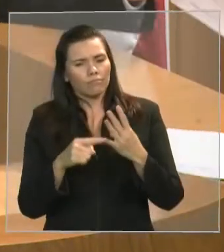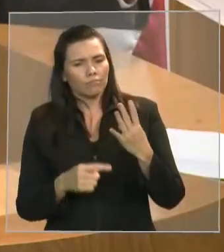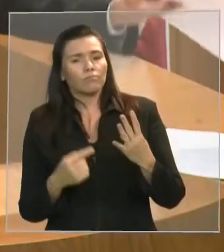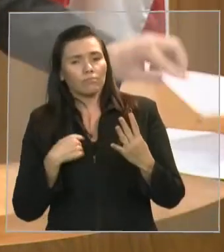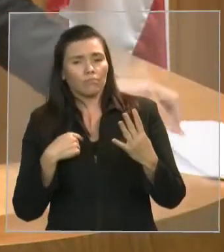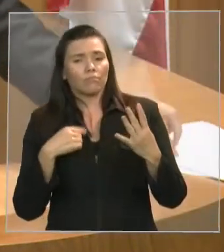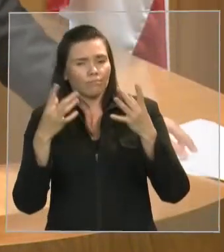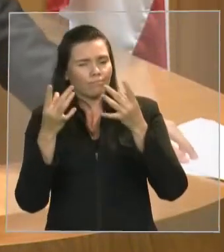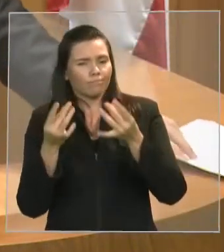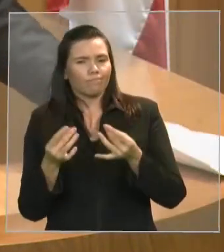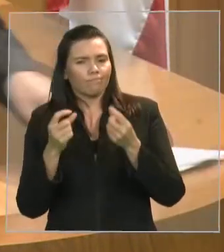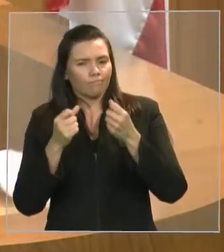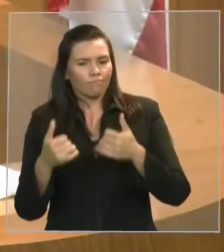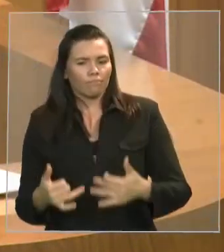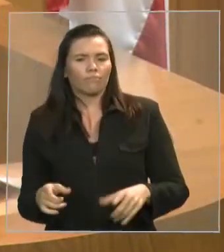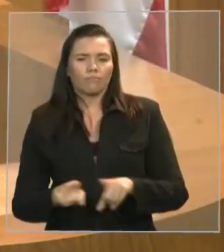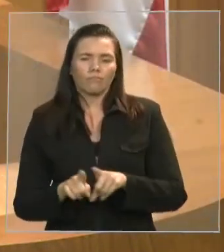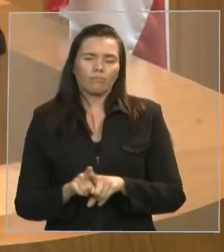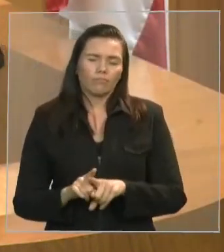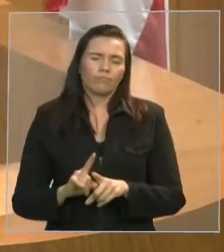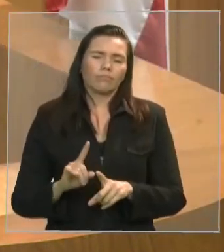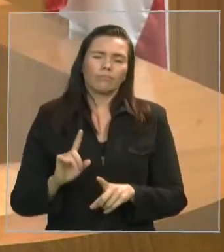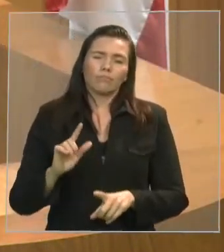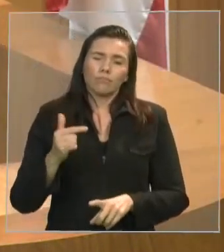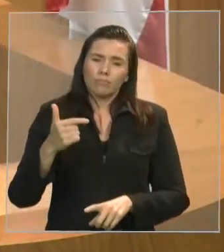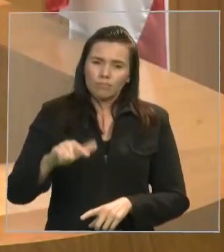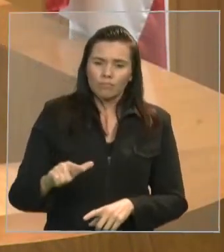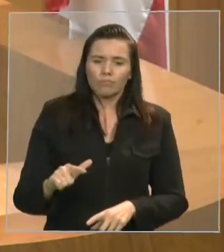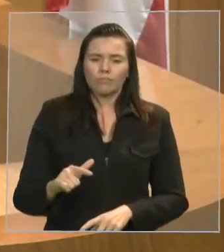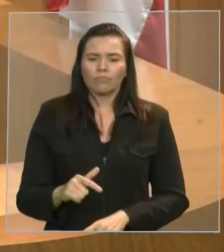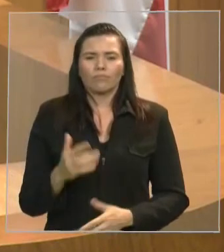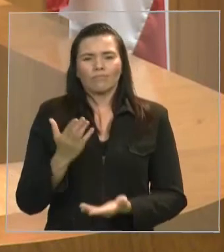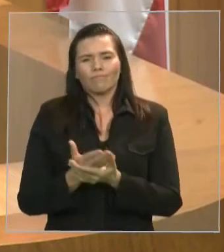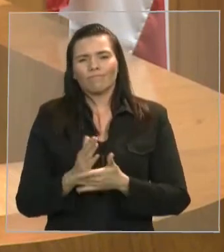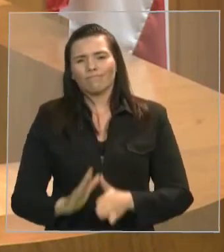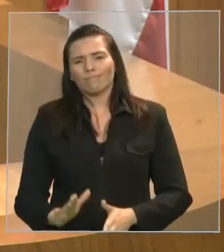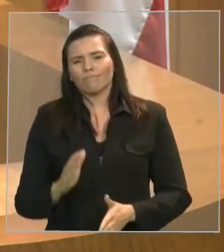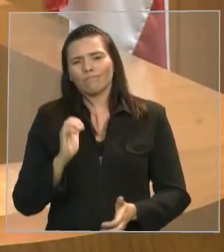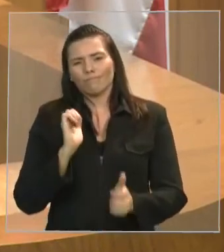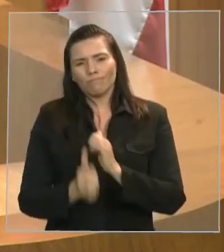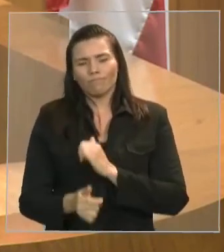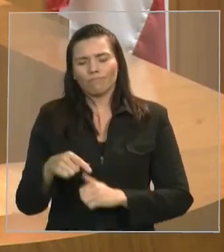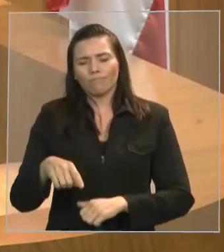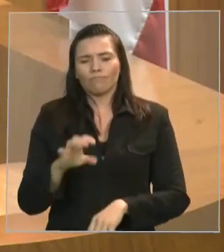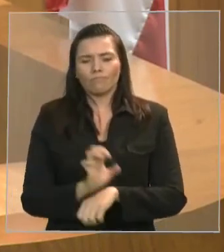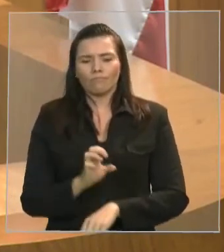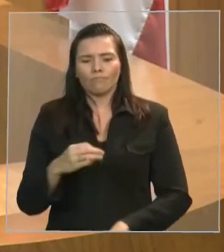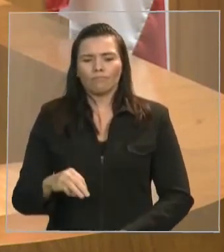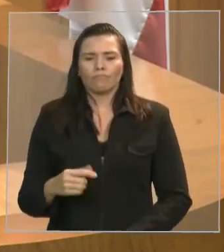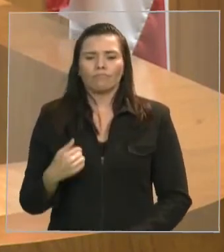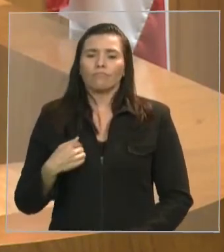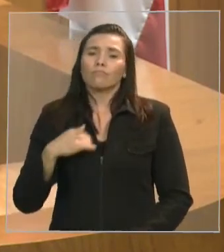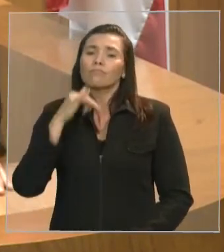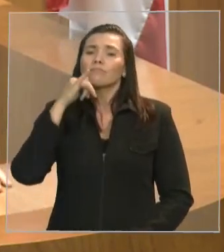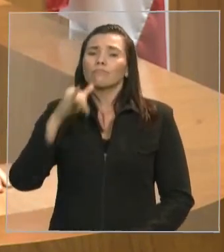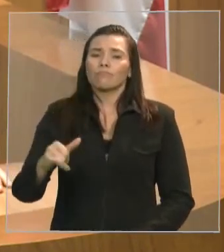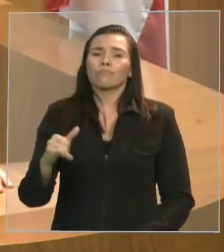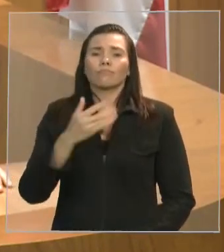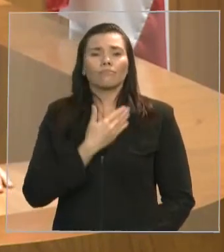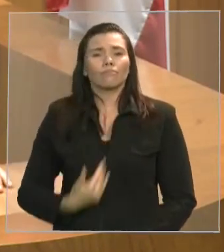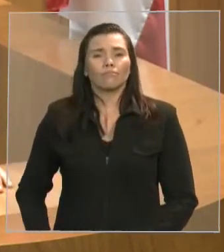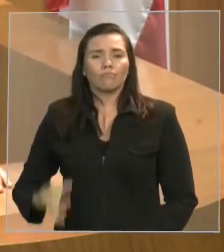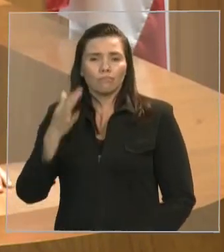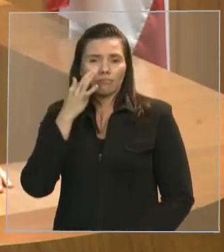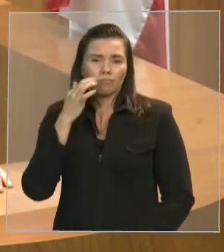o incentivo ao esporte do Maranhão. Governador Flávio Dino, o senhor pode até achar que pode fazer muita coisa, mas o senhor não